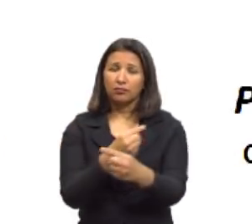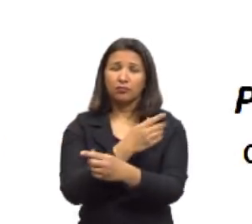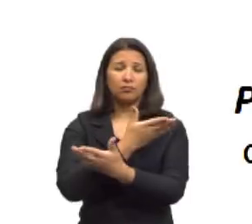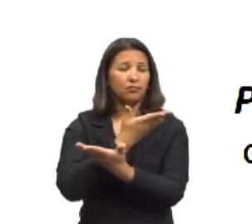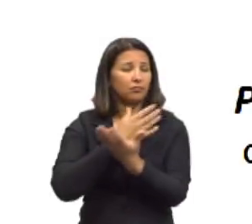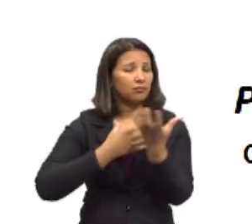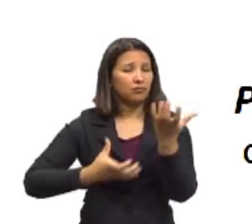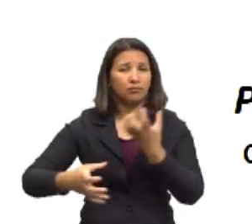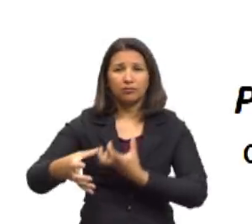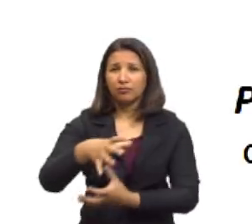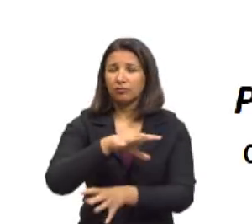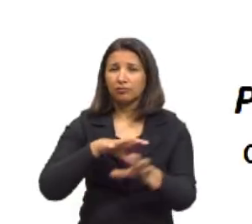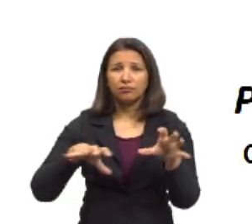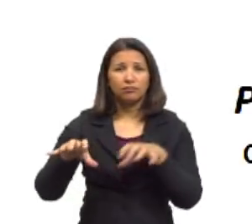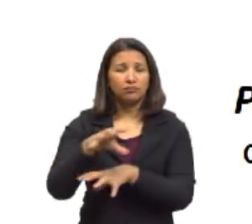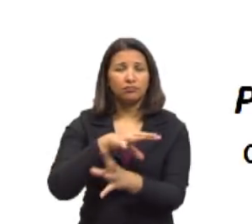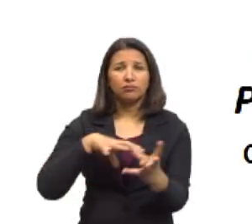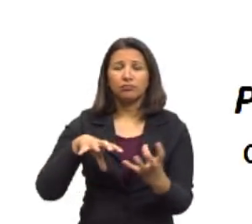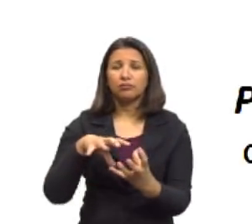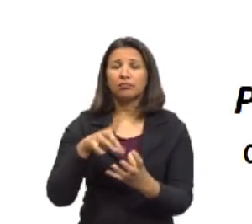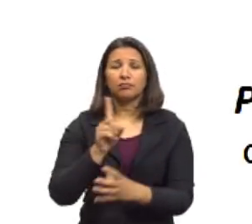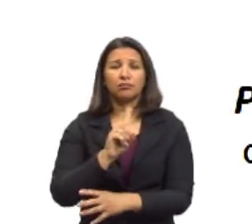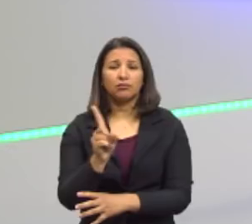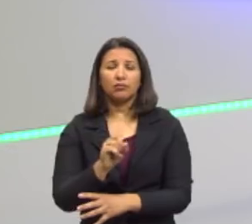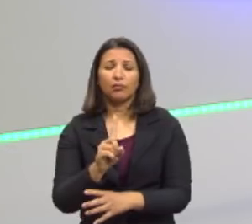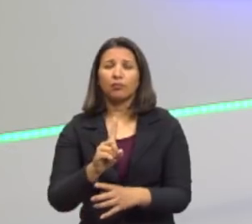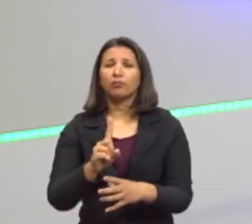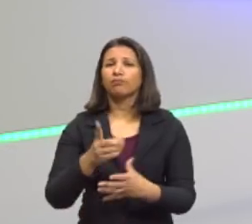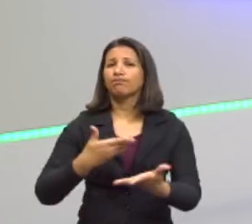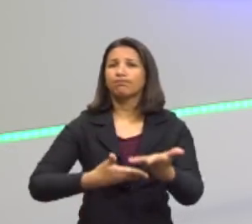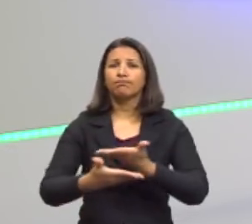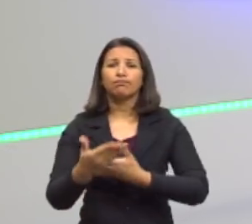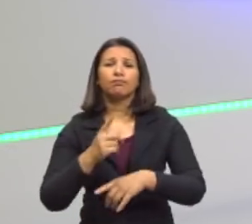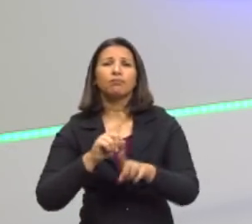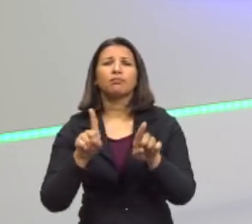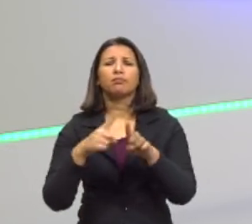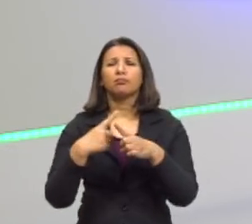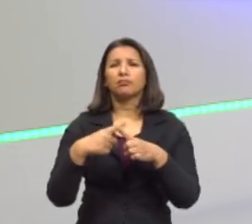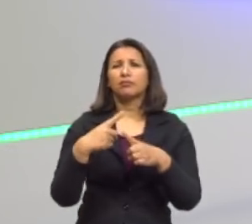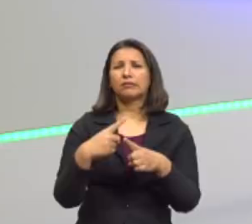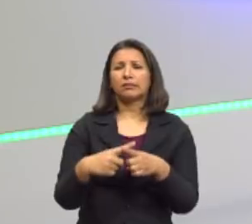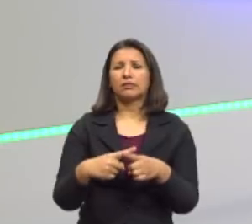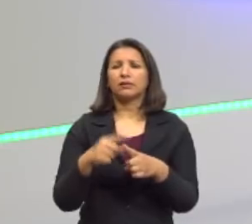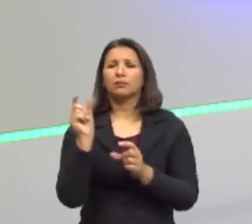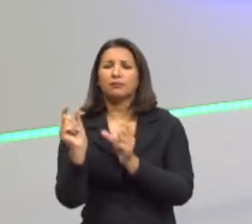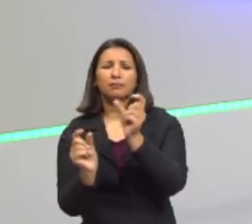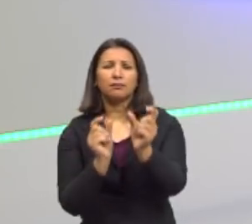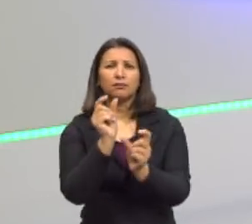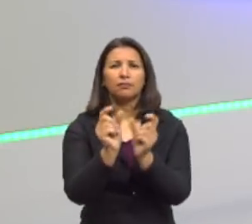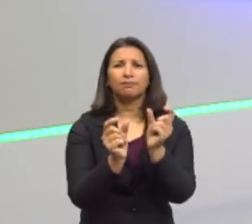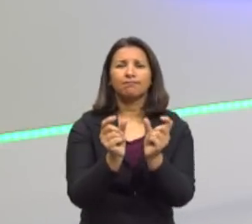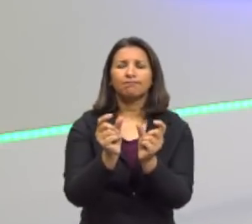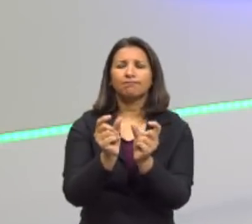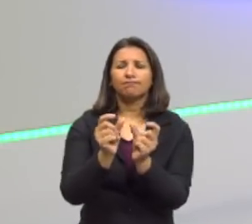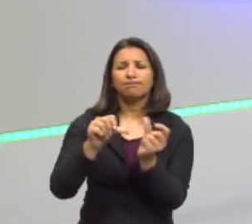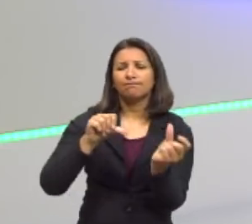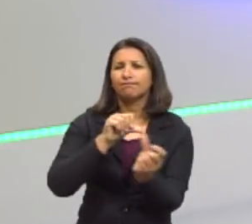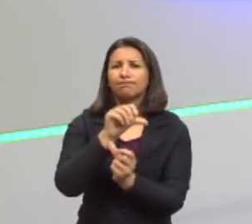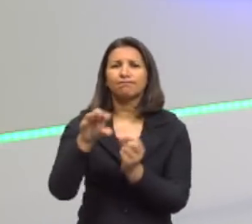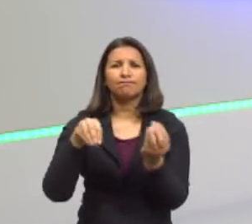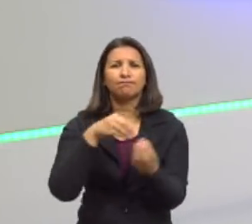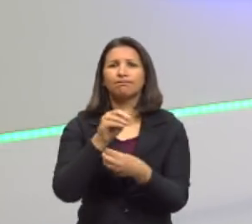interagem, porque eles não são, na verdade, partículas que se interagem. Se tratarmos